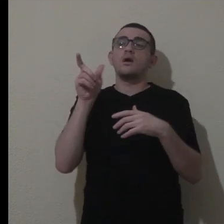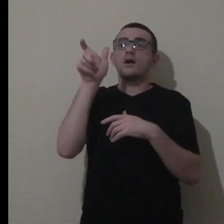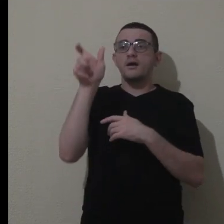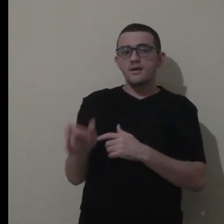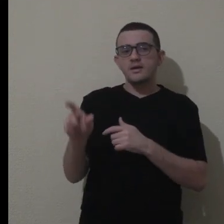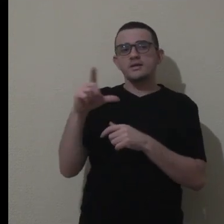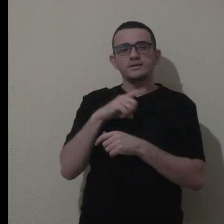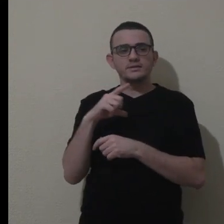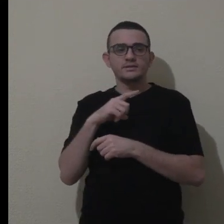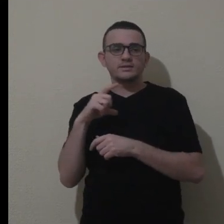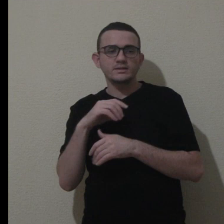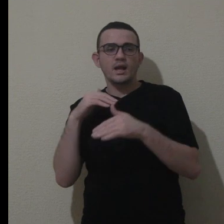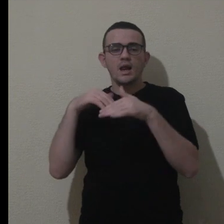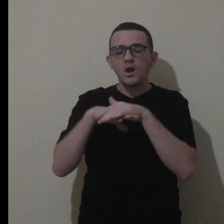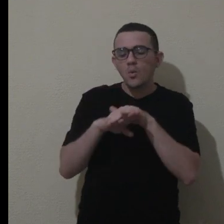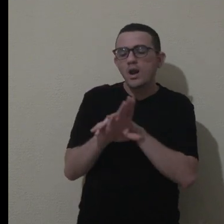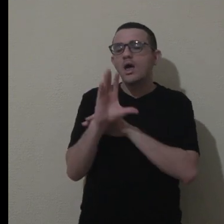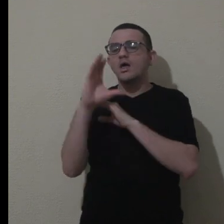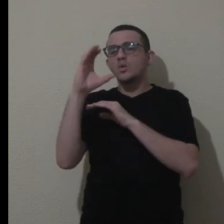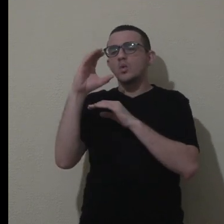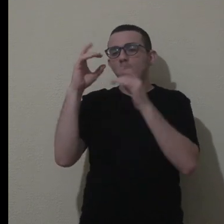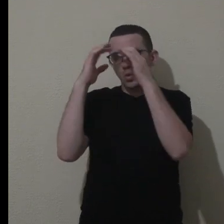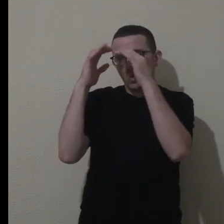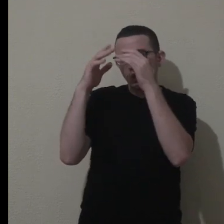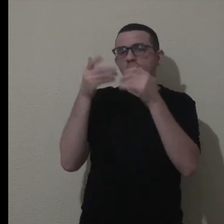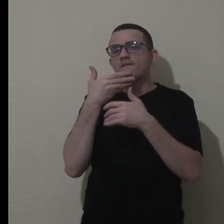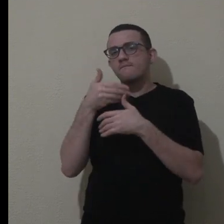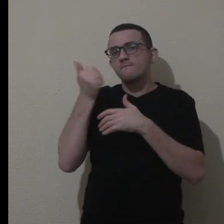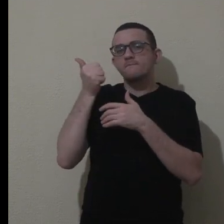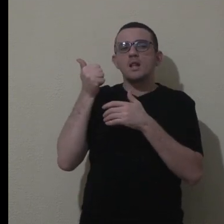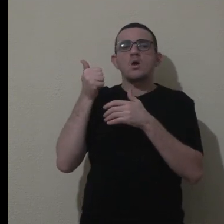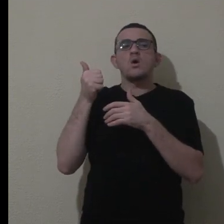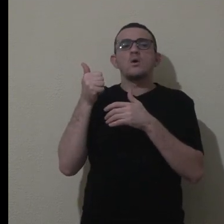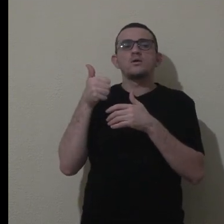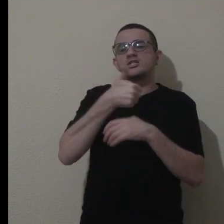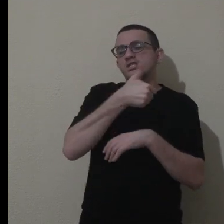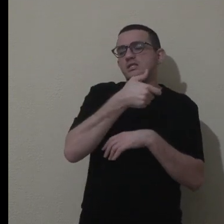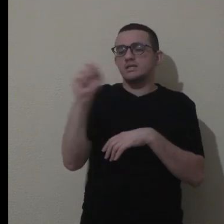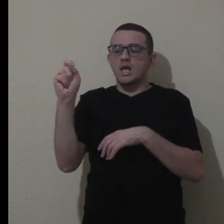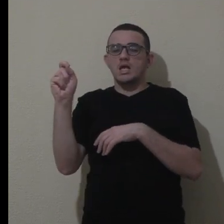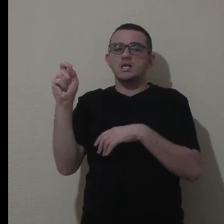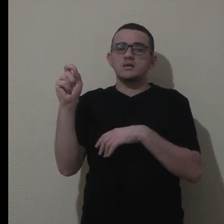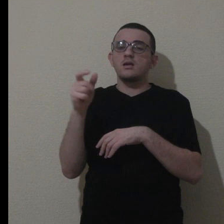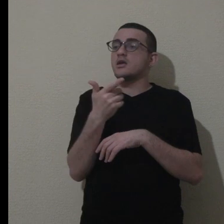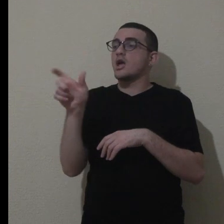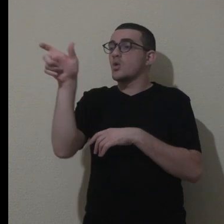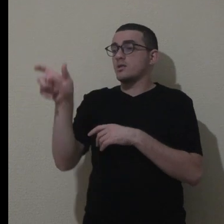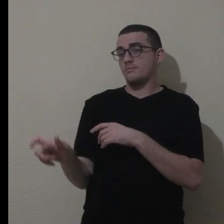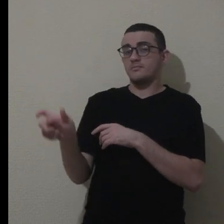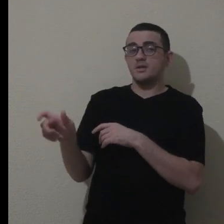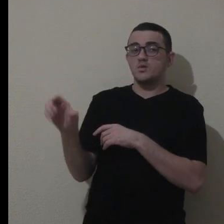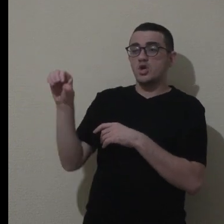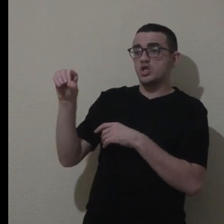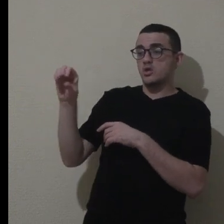o fulano B, que tem uma reserva cognitiva, vamos dizer, um número arbitrário de 100, e aquele